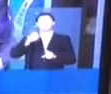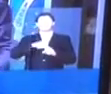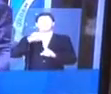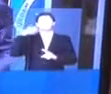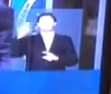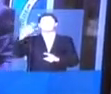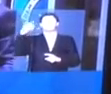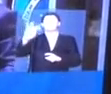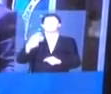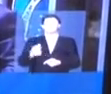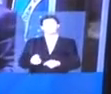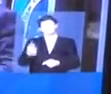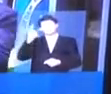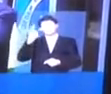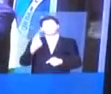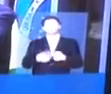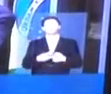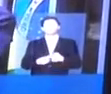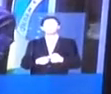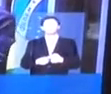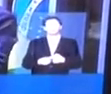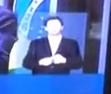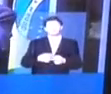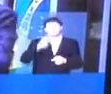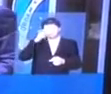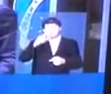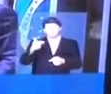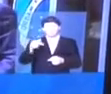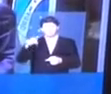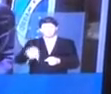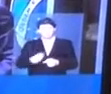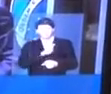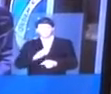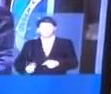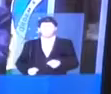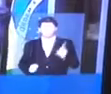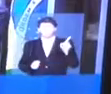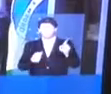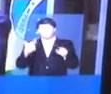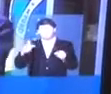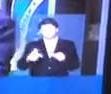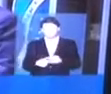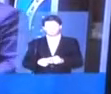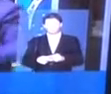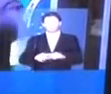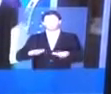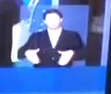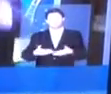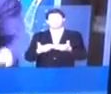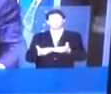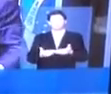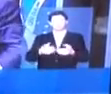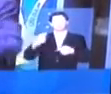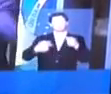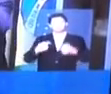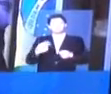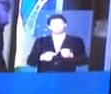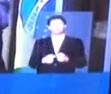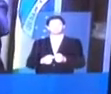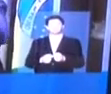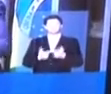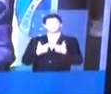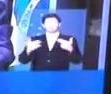Não existiria idade, porque assim o traficante não usaria o menor. Hoje, de 18 para 16